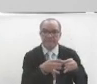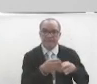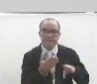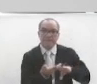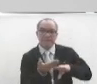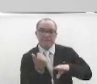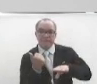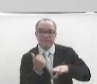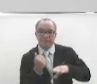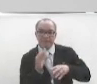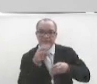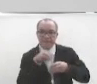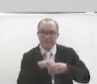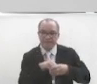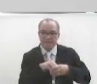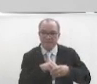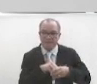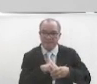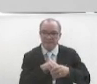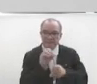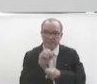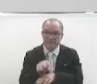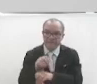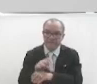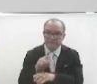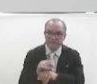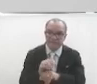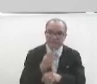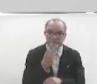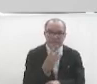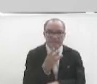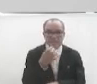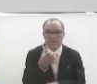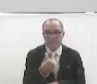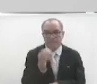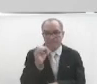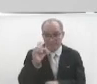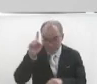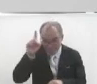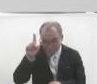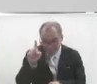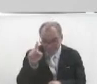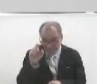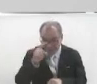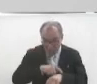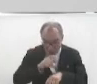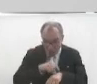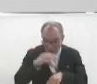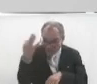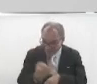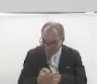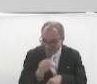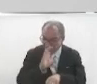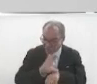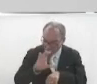mais especialização nas áreas de educação com no mínimo 360 horas Lato Sensu com projeto de